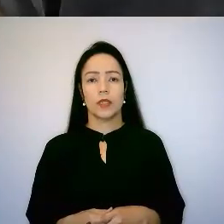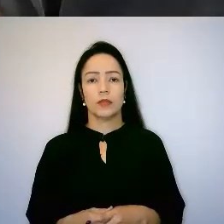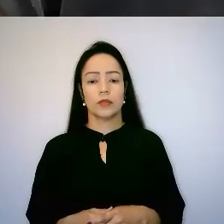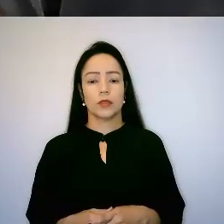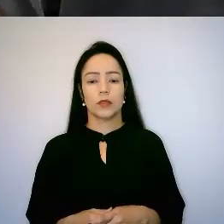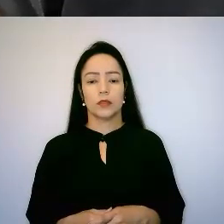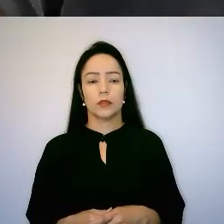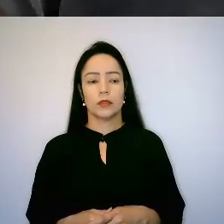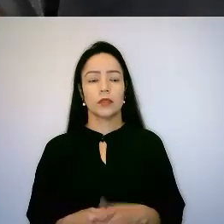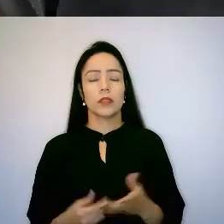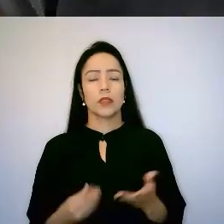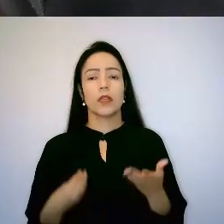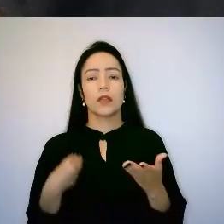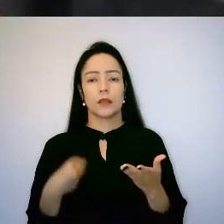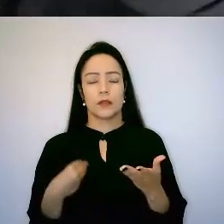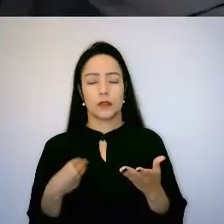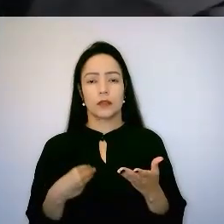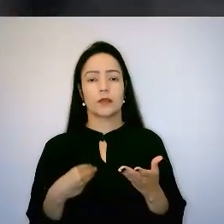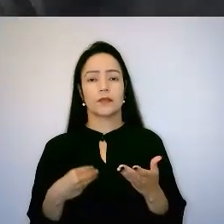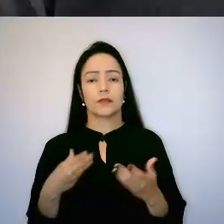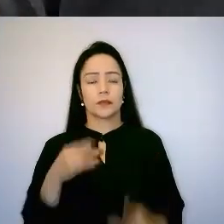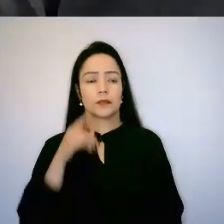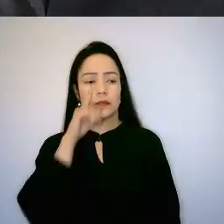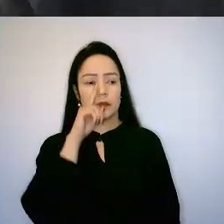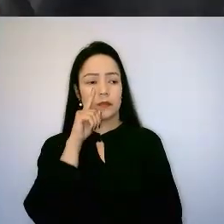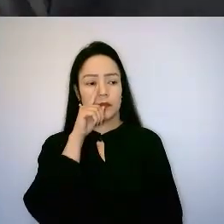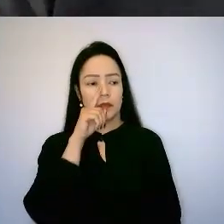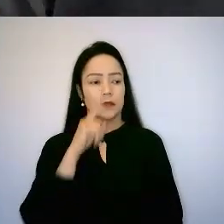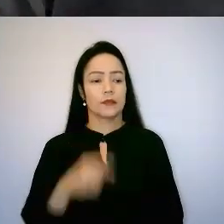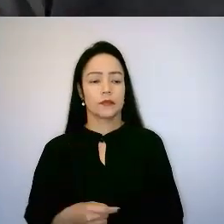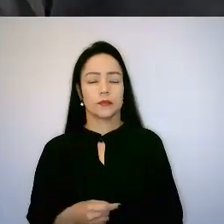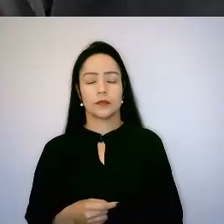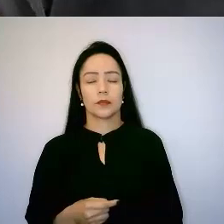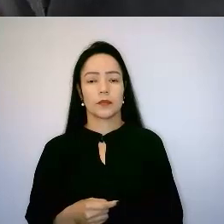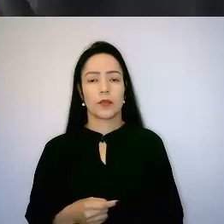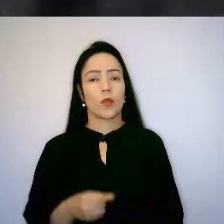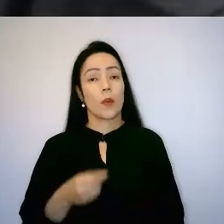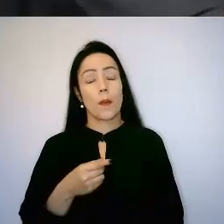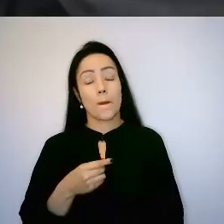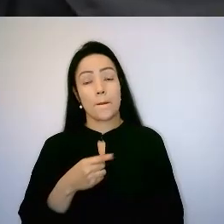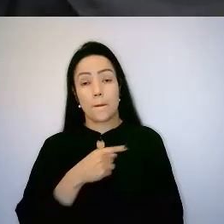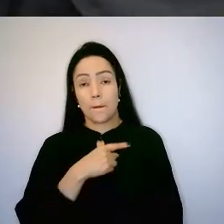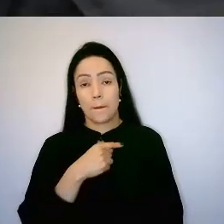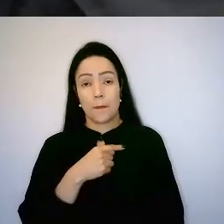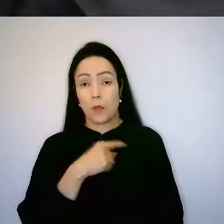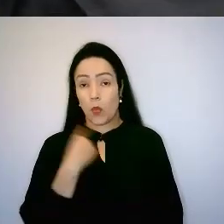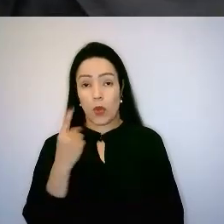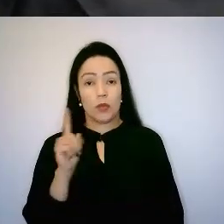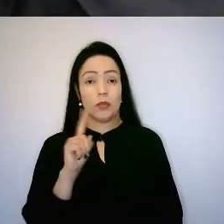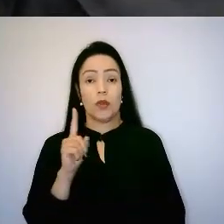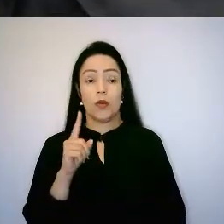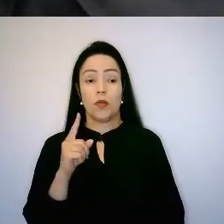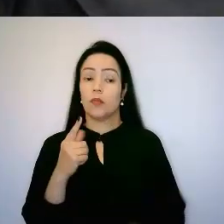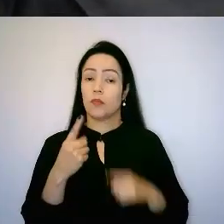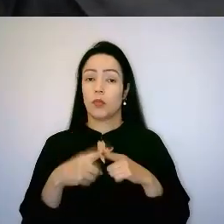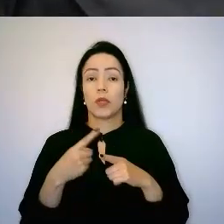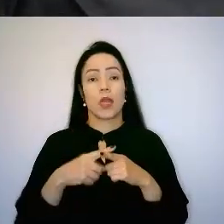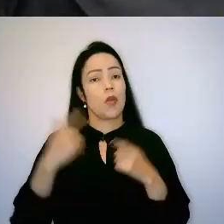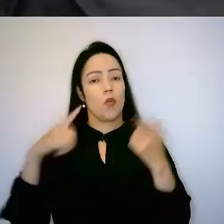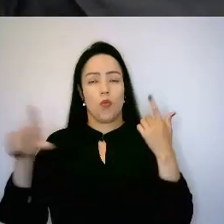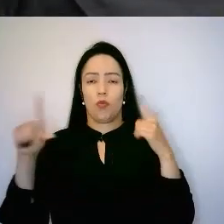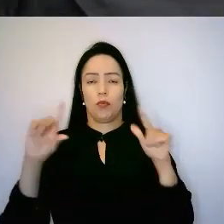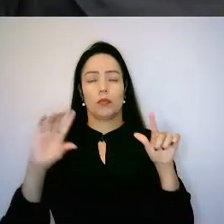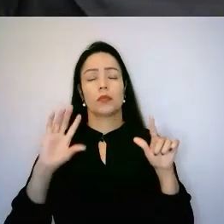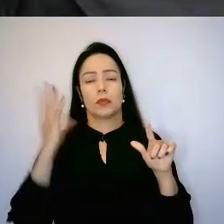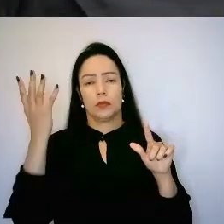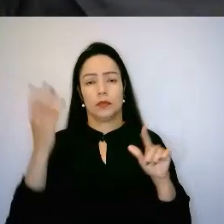é colocada em risco e que não foi ceifada por questões alheias então em resumo o